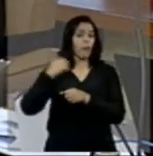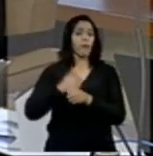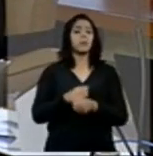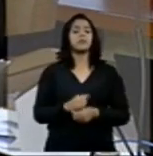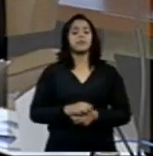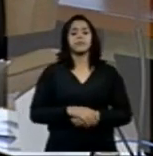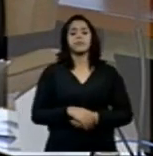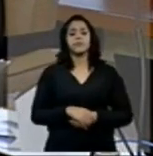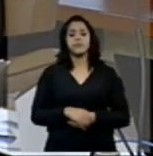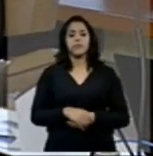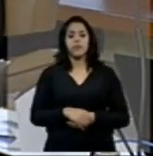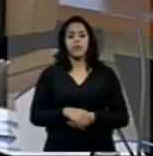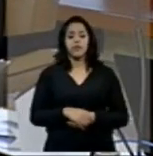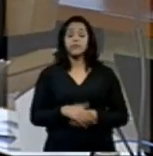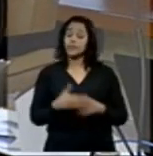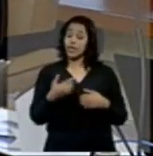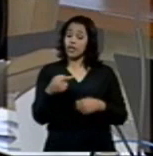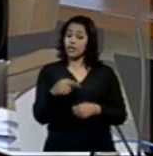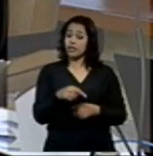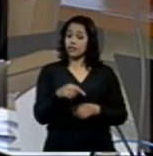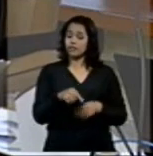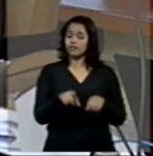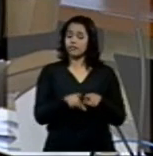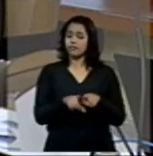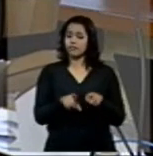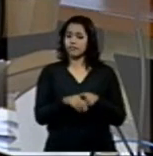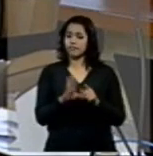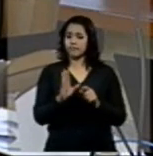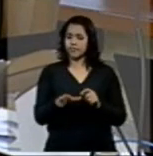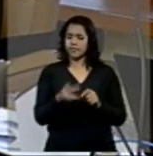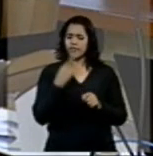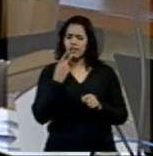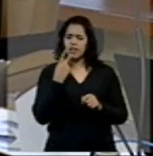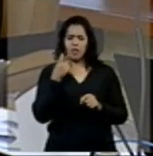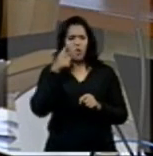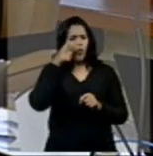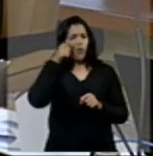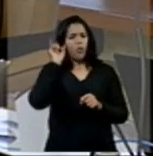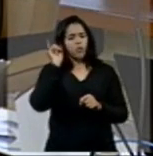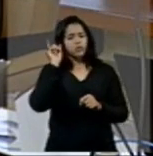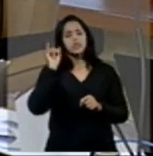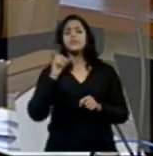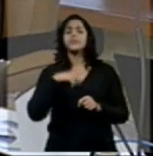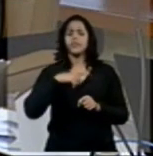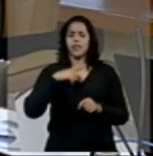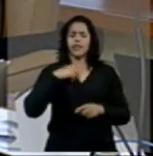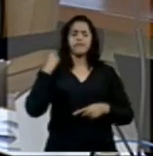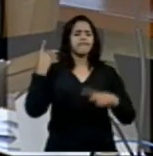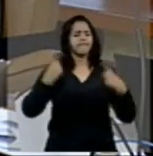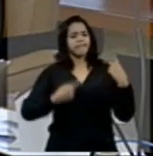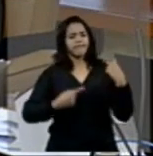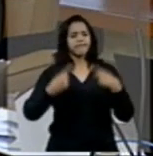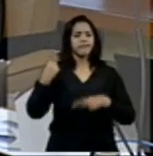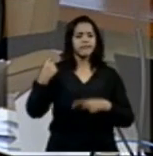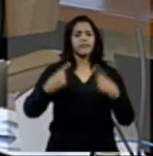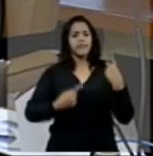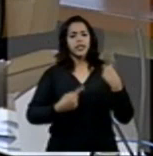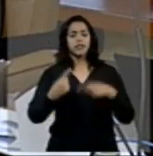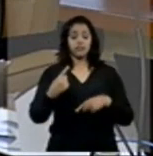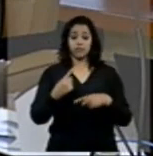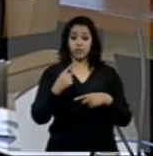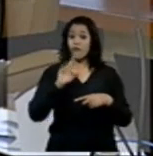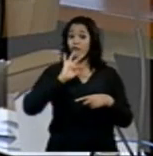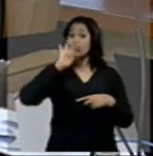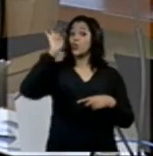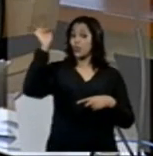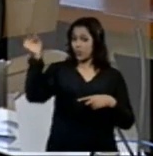Esse arcabouço está submetido também, como salientei na sessão de ontem, há um debate que será objeto de